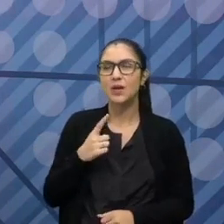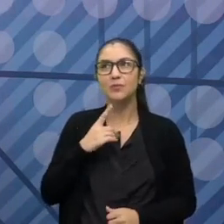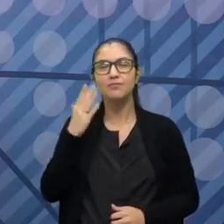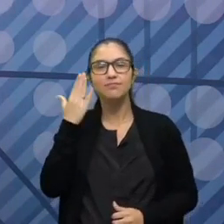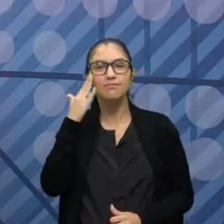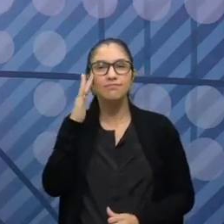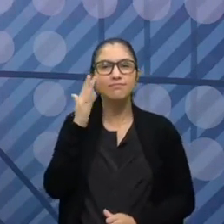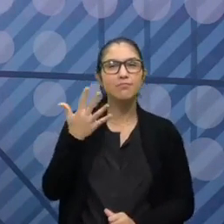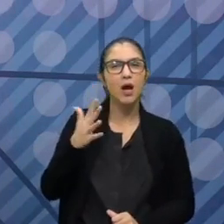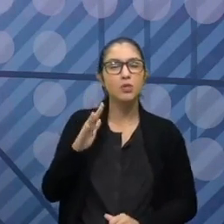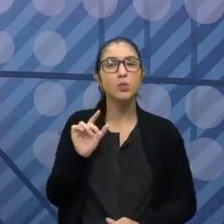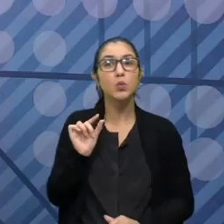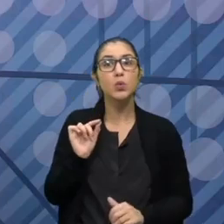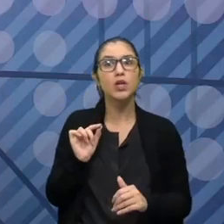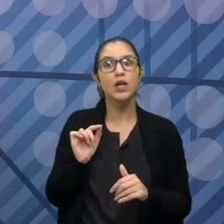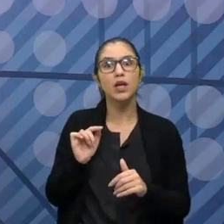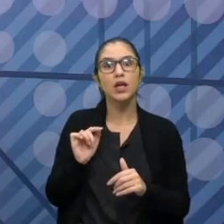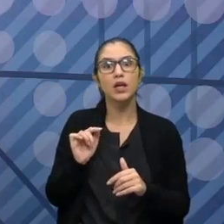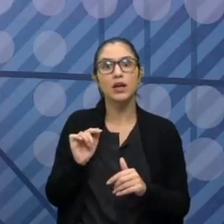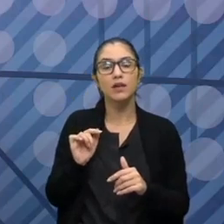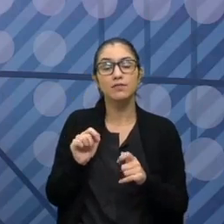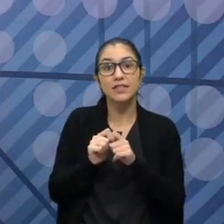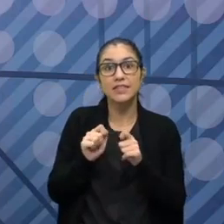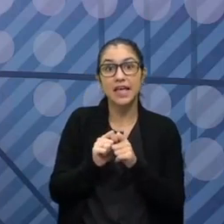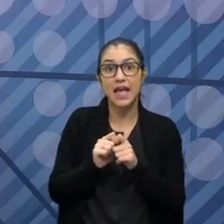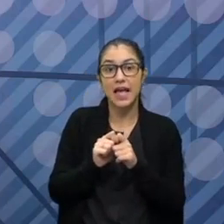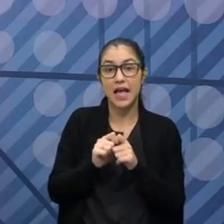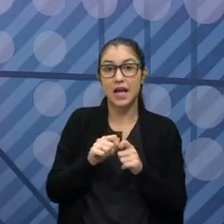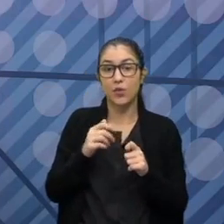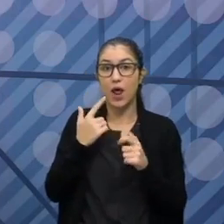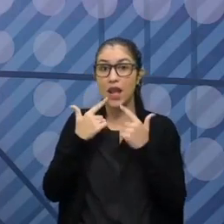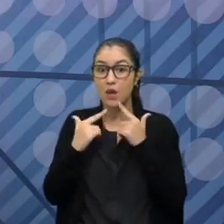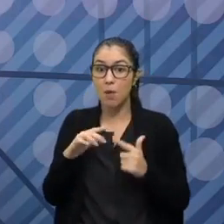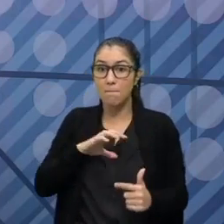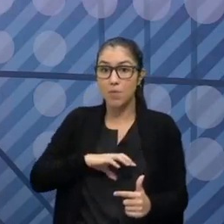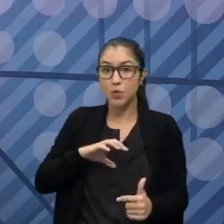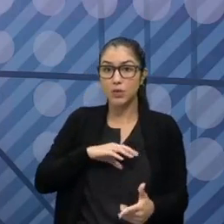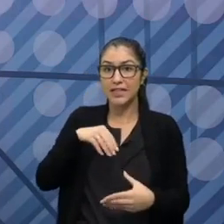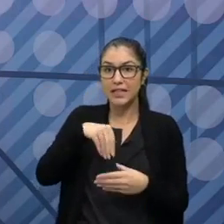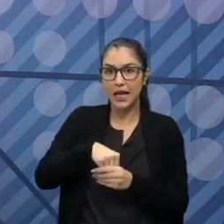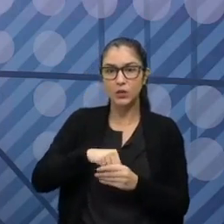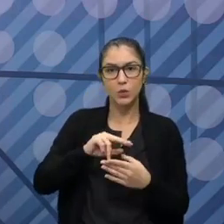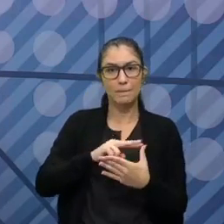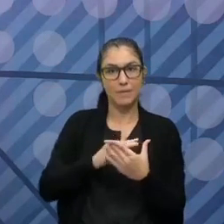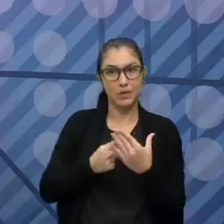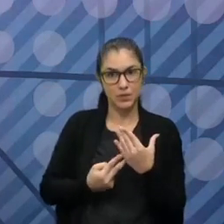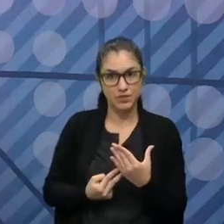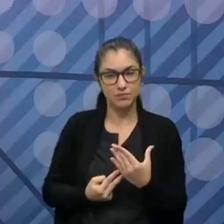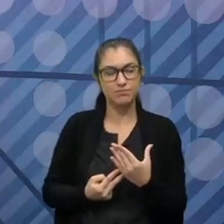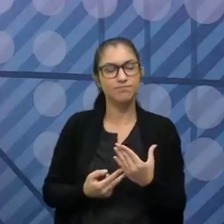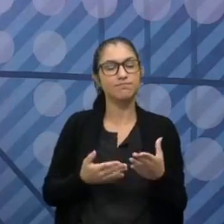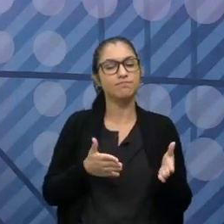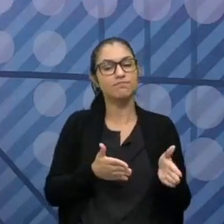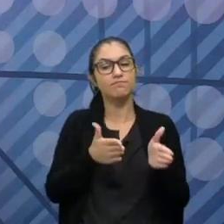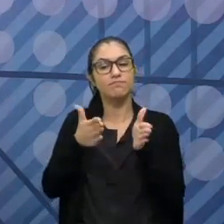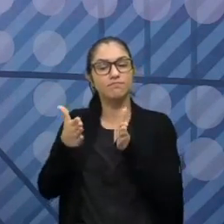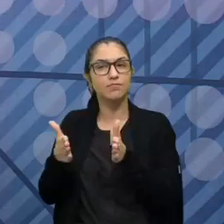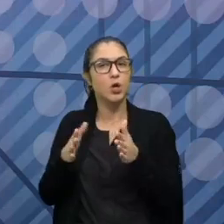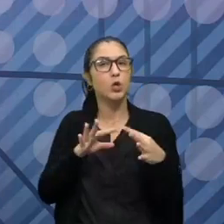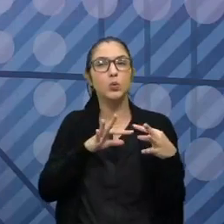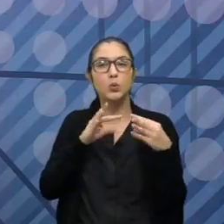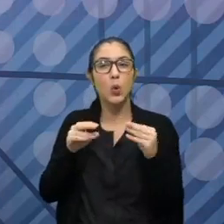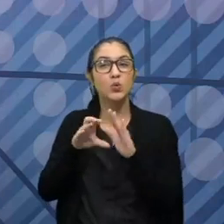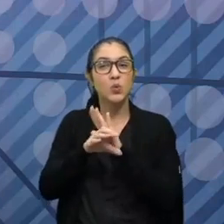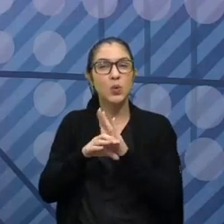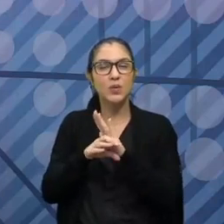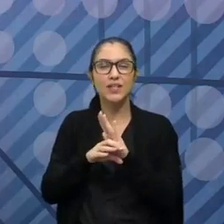noção do que é o trabalho com a língua portuguesa dentro do bilinguismo. E aí, vamos trabalhar todos esses